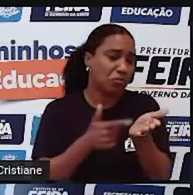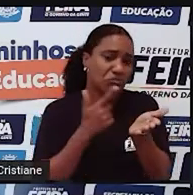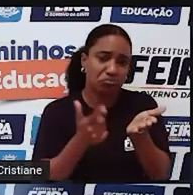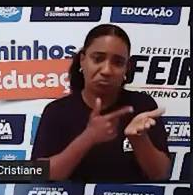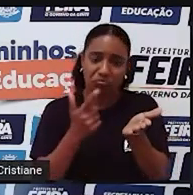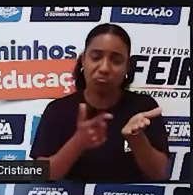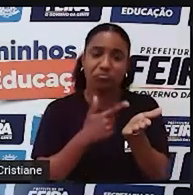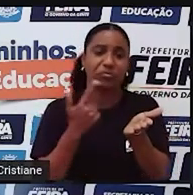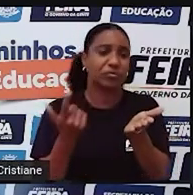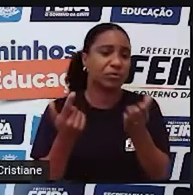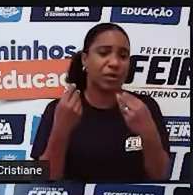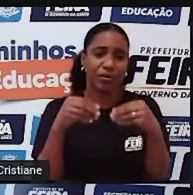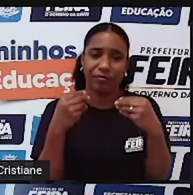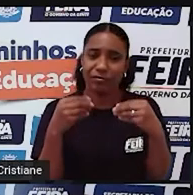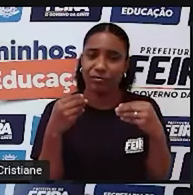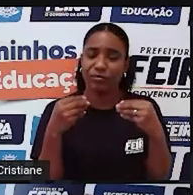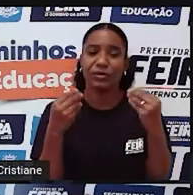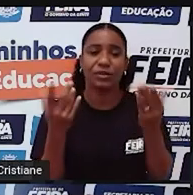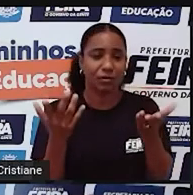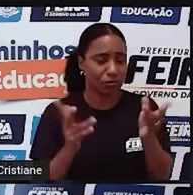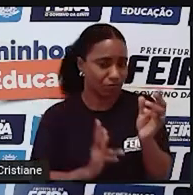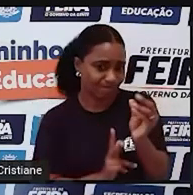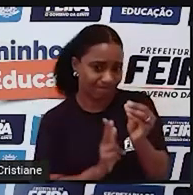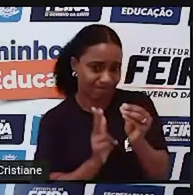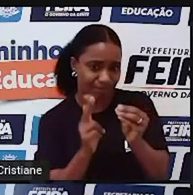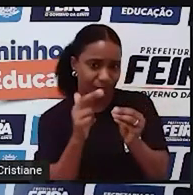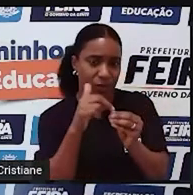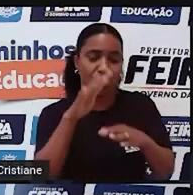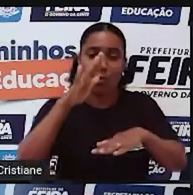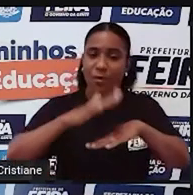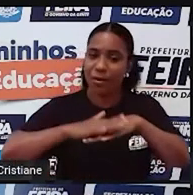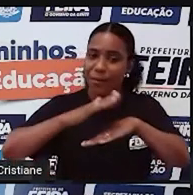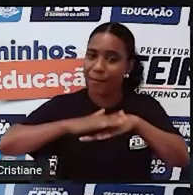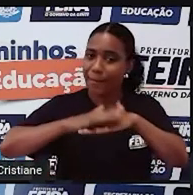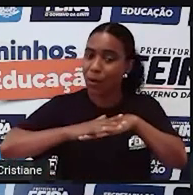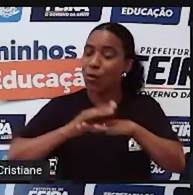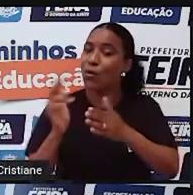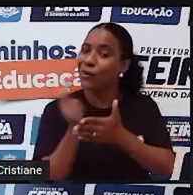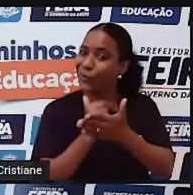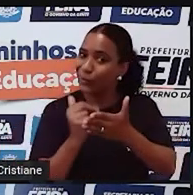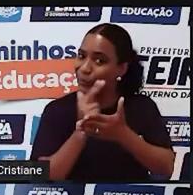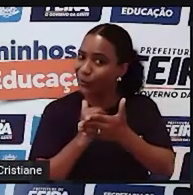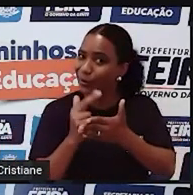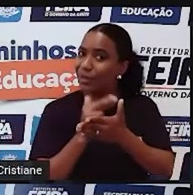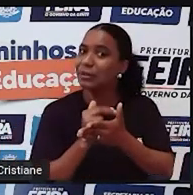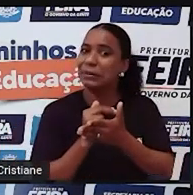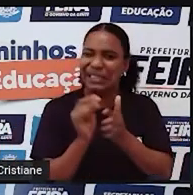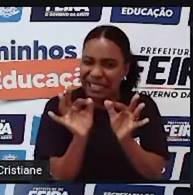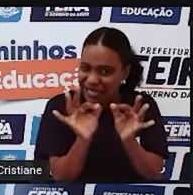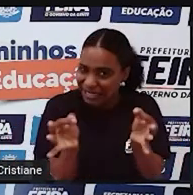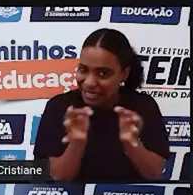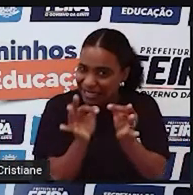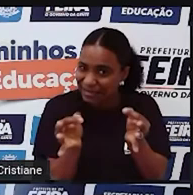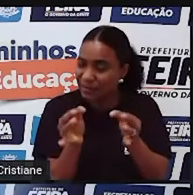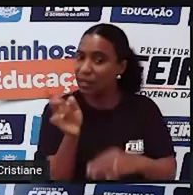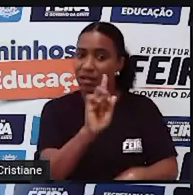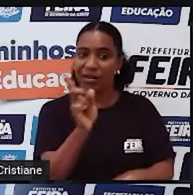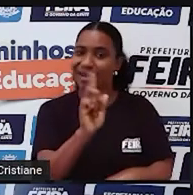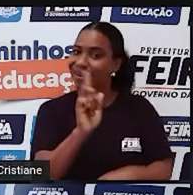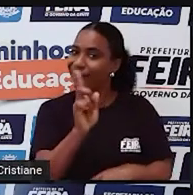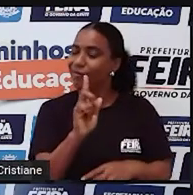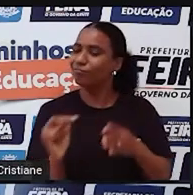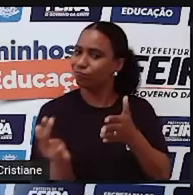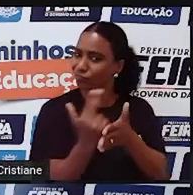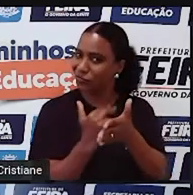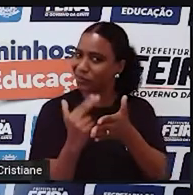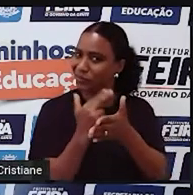utilidade. Ou então, fazer os desenhos. Mas não vale fazer palitinho, viu, gente? Eu sei que vocês